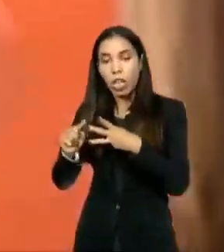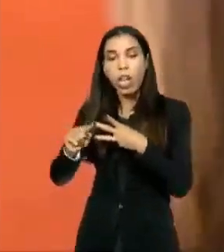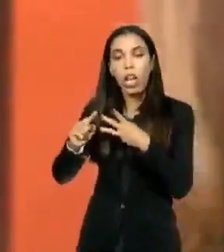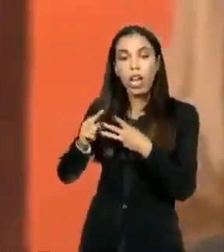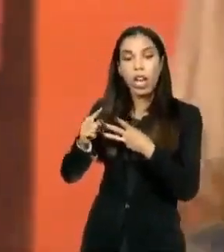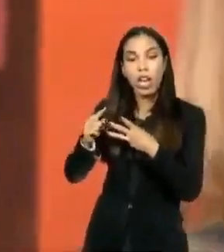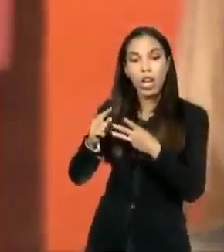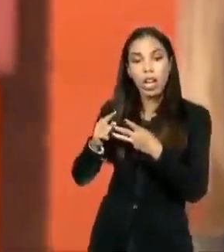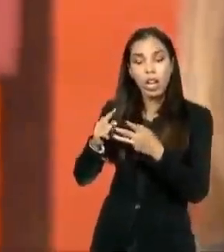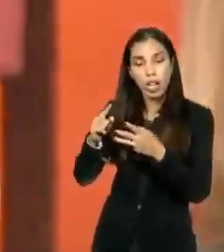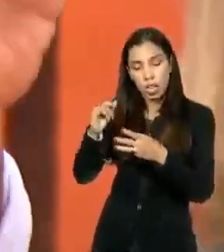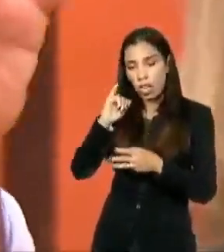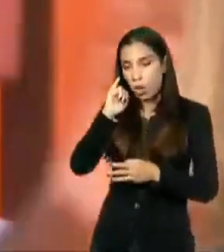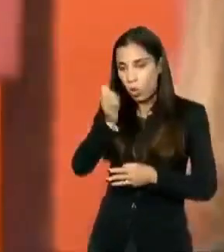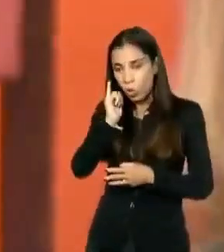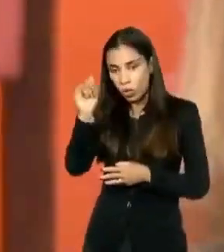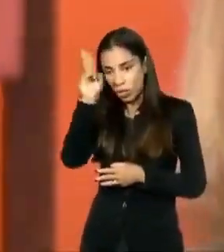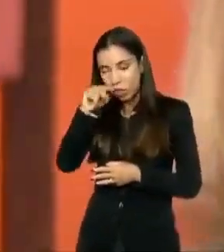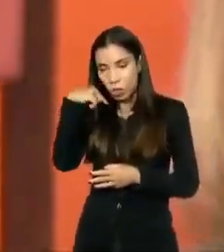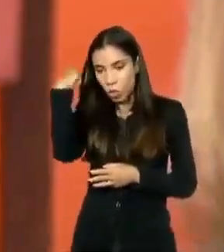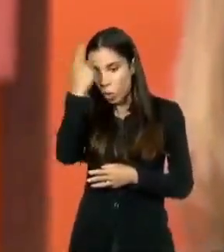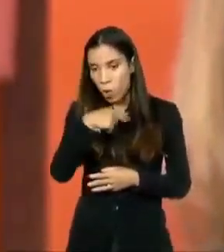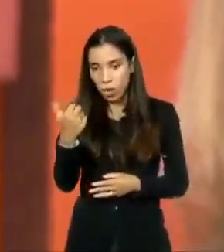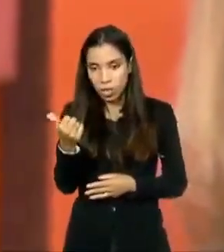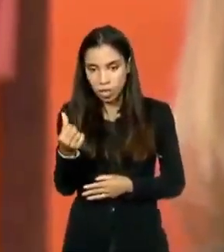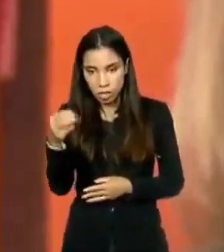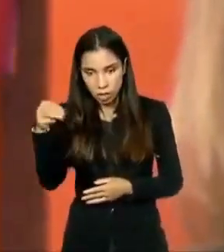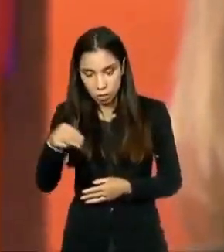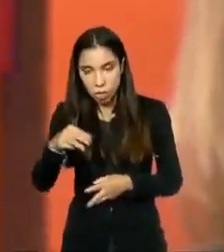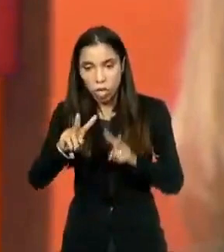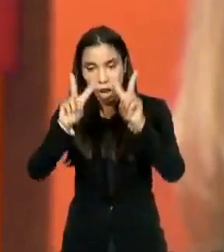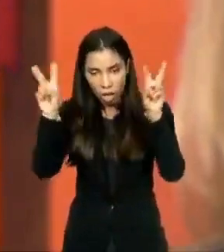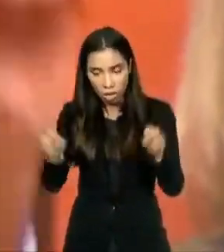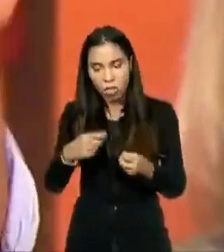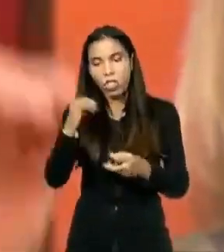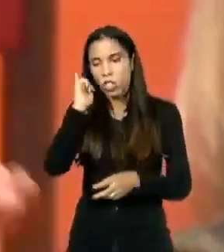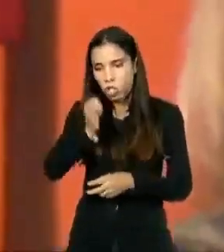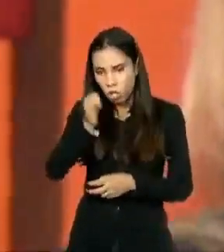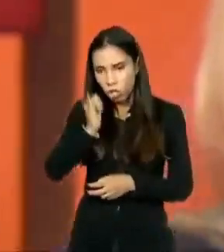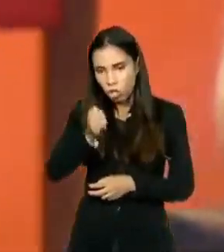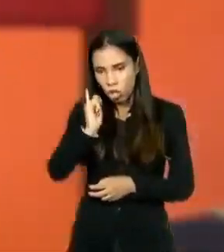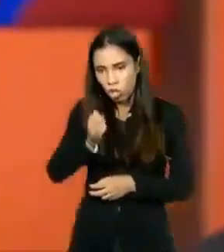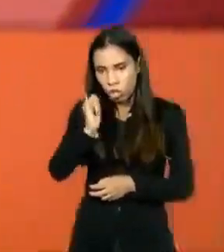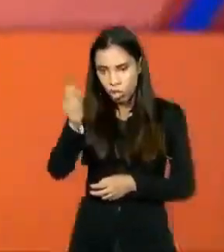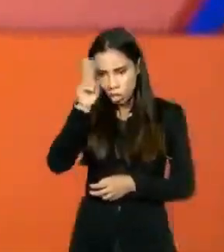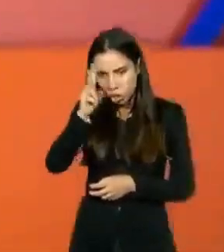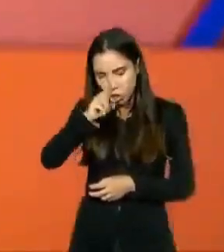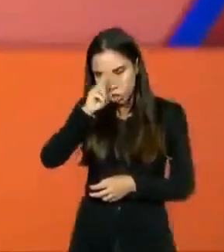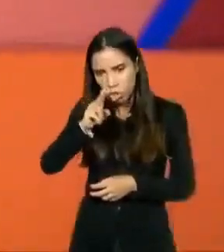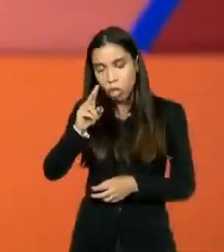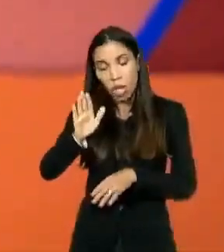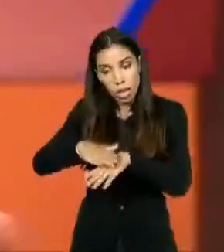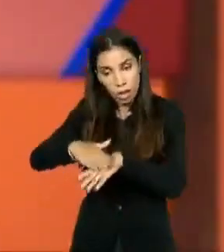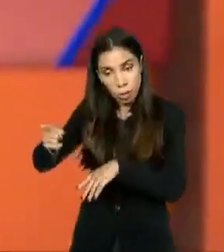aconteceu, congelada em 1 hora e 16 minutos, sobre o assunto, contando a história literalmente por